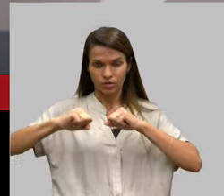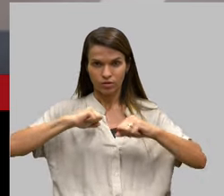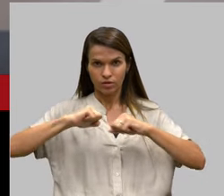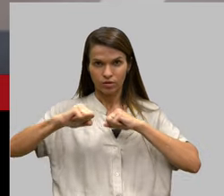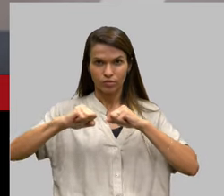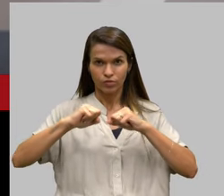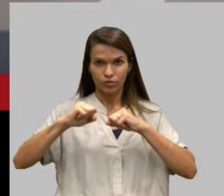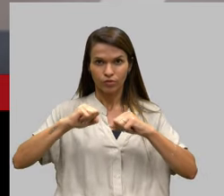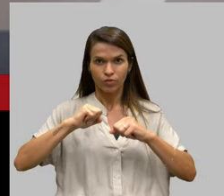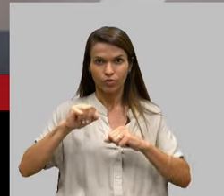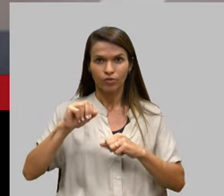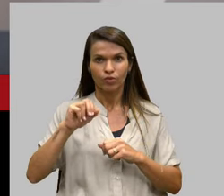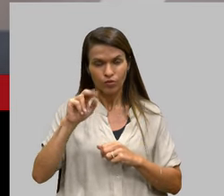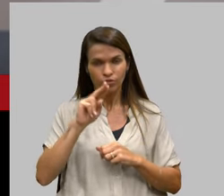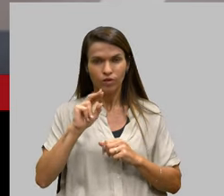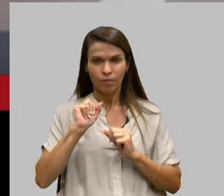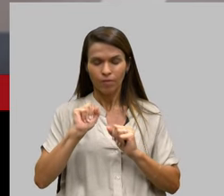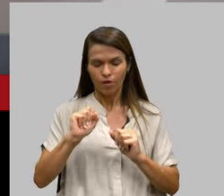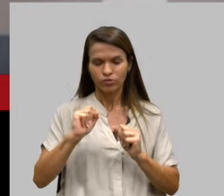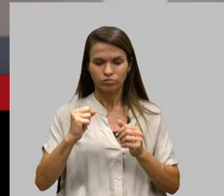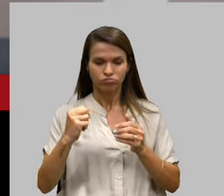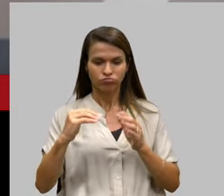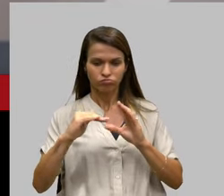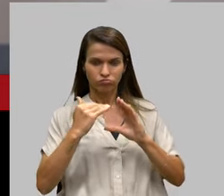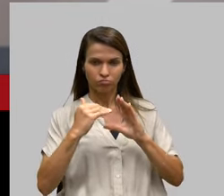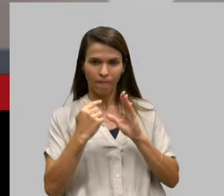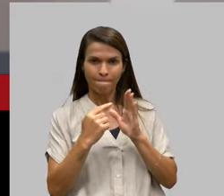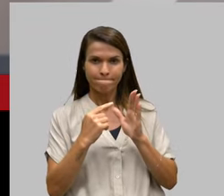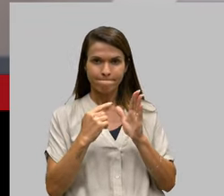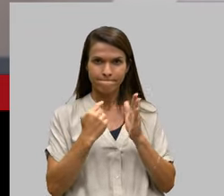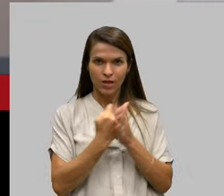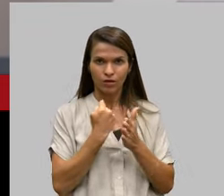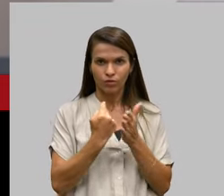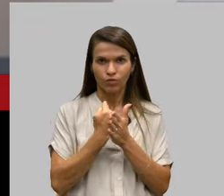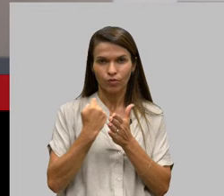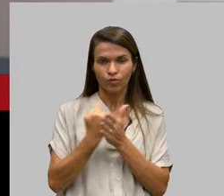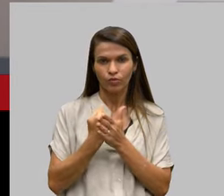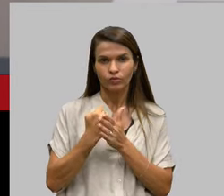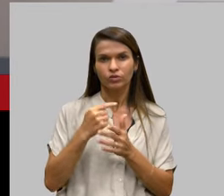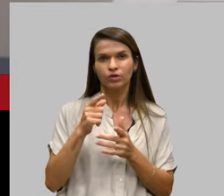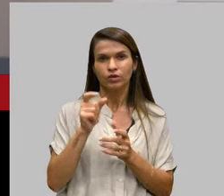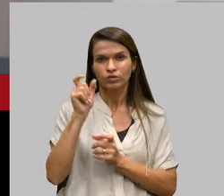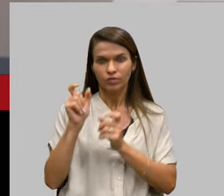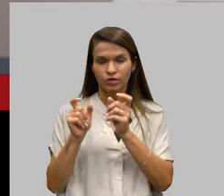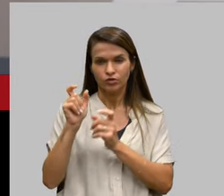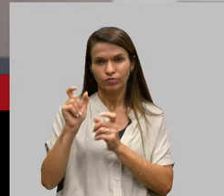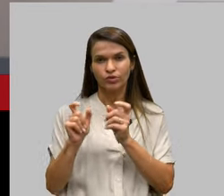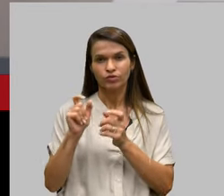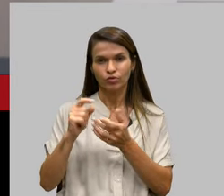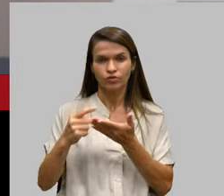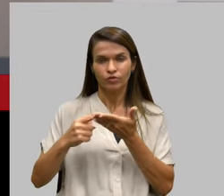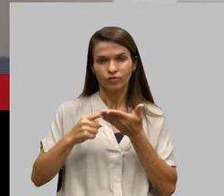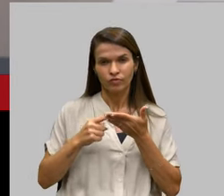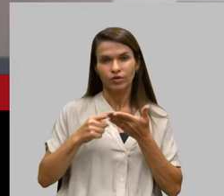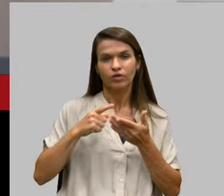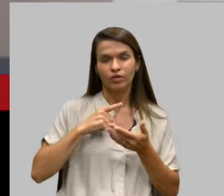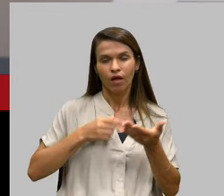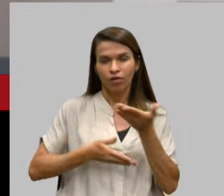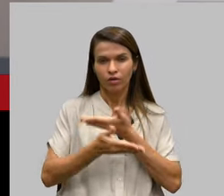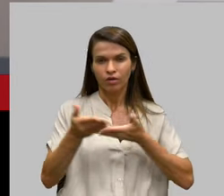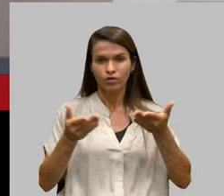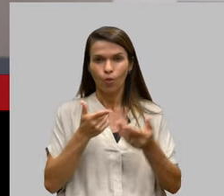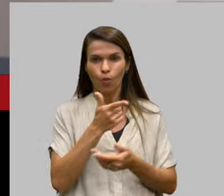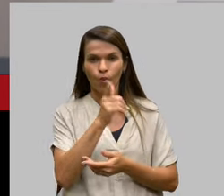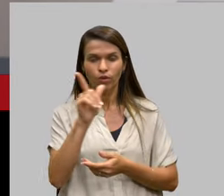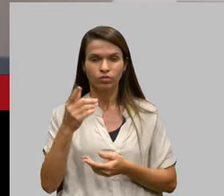usuário pode encaminhar perguntas aos parlamentares ou convidados além de interagir com outros participantes